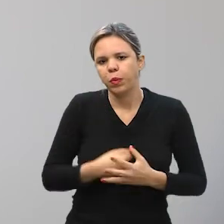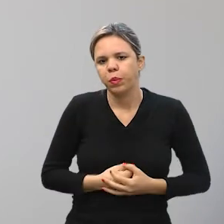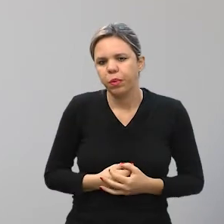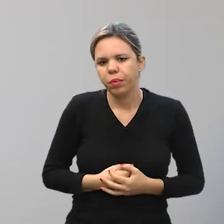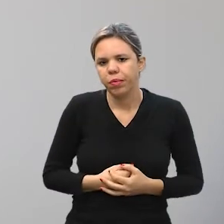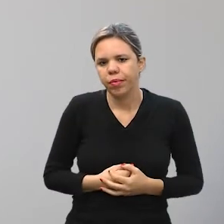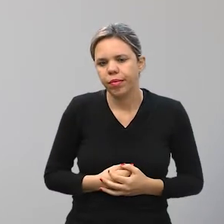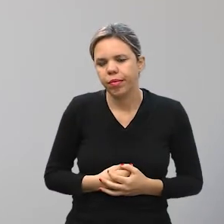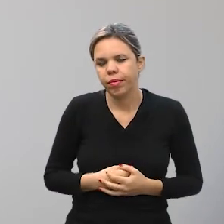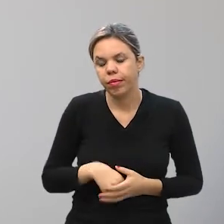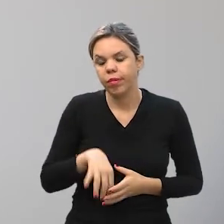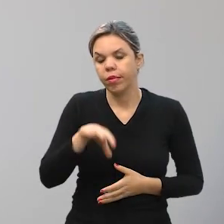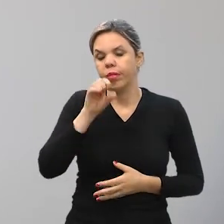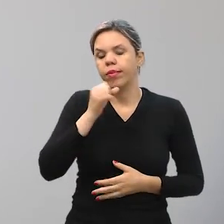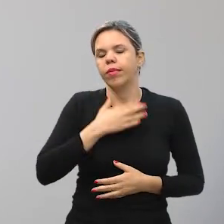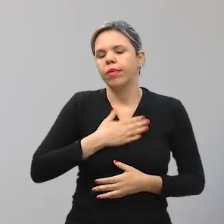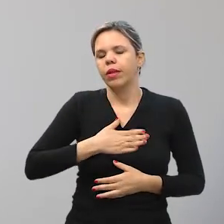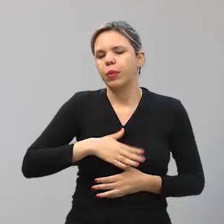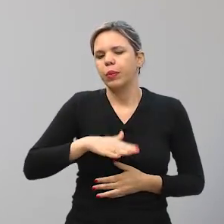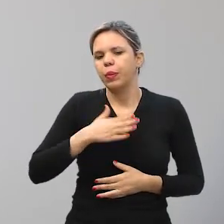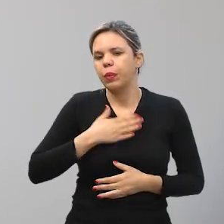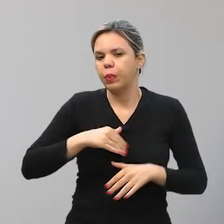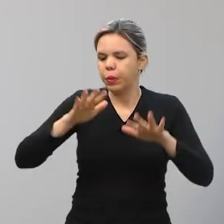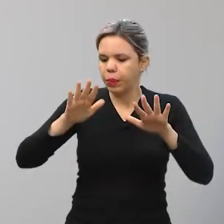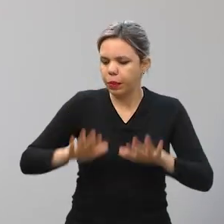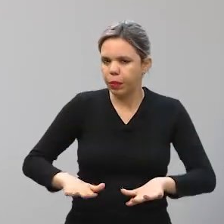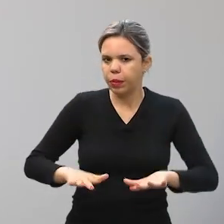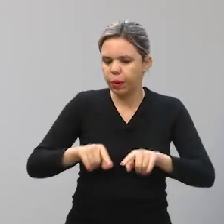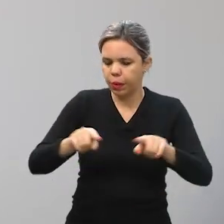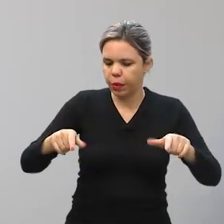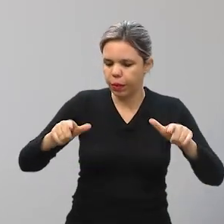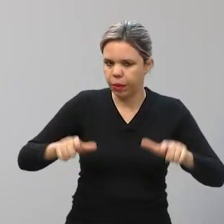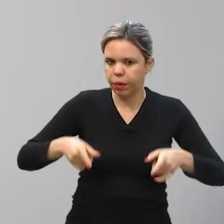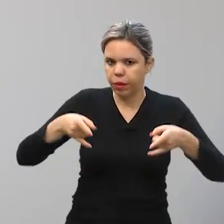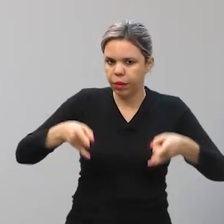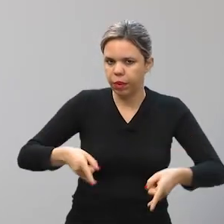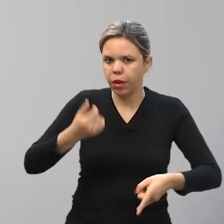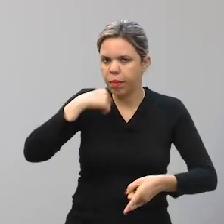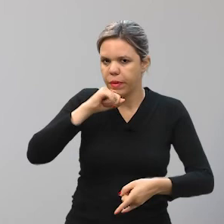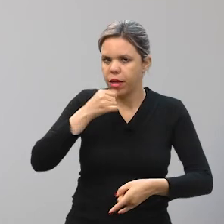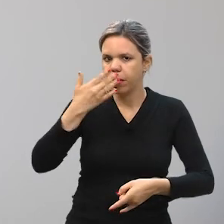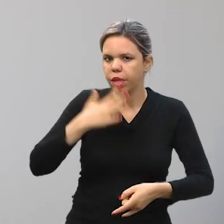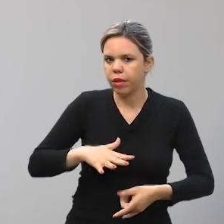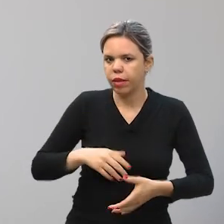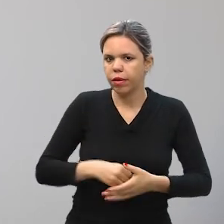E respira fundo, tal. Acabei ficando no mesmo quarto que a mãe e a criança.